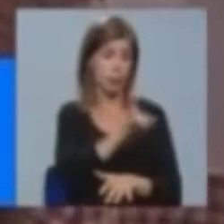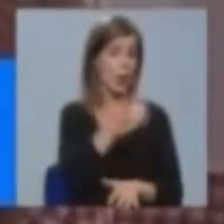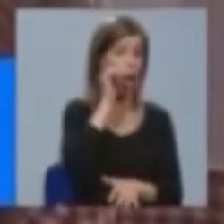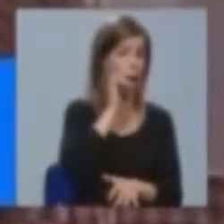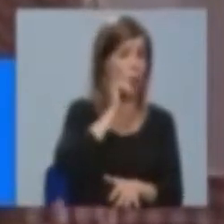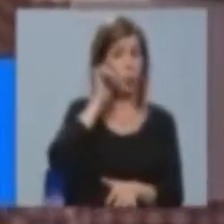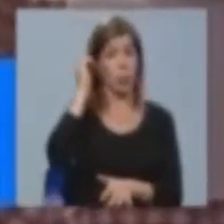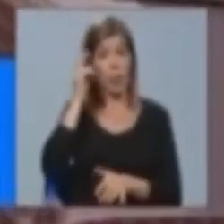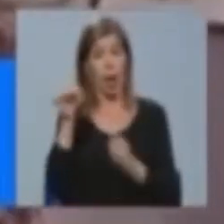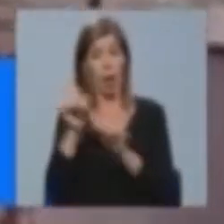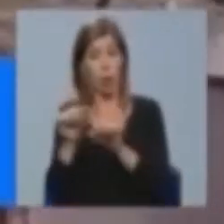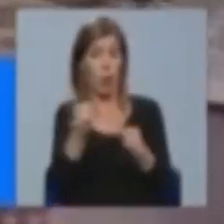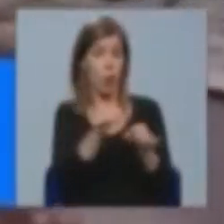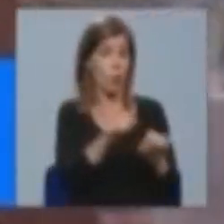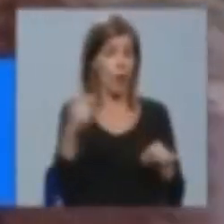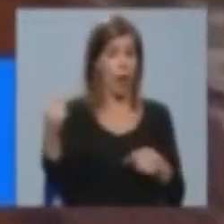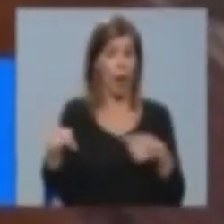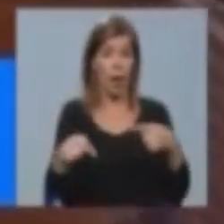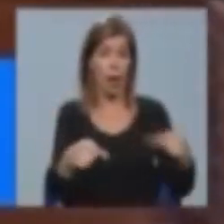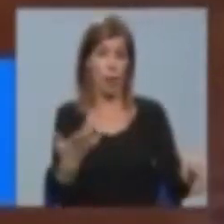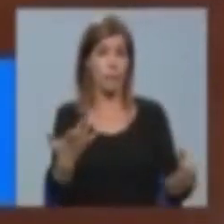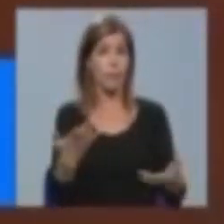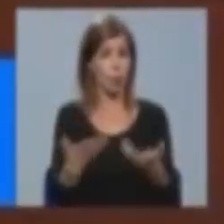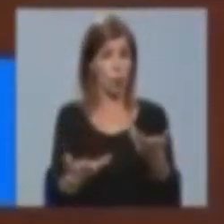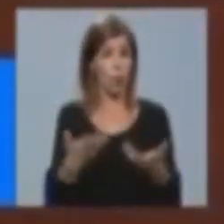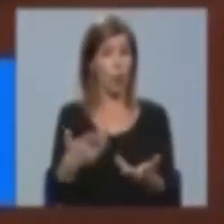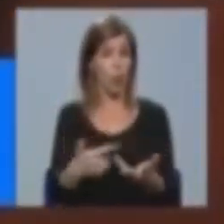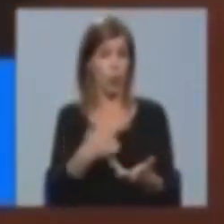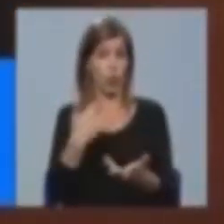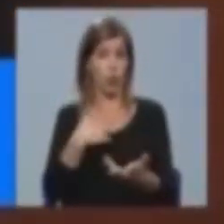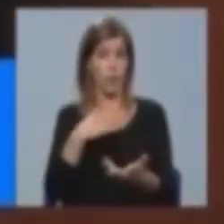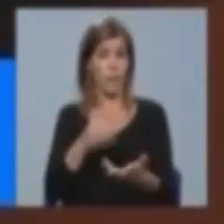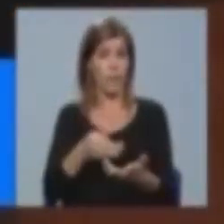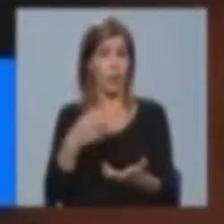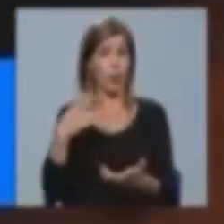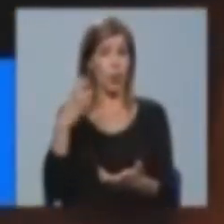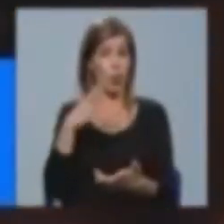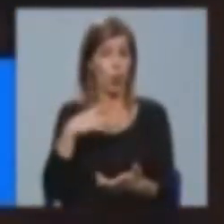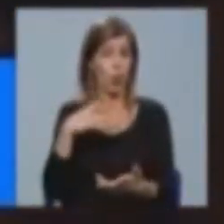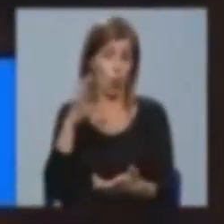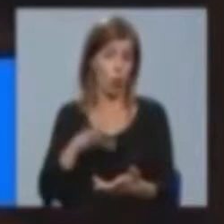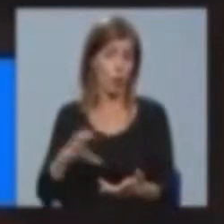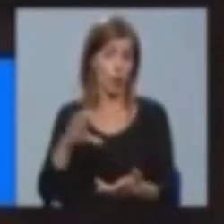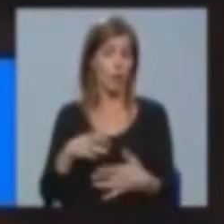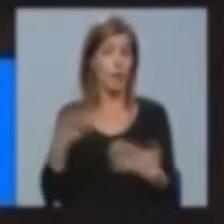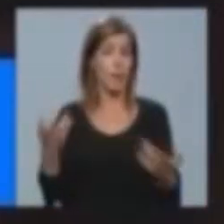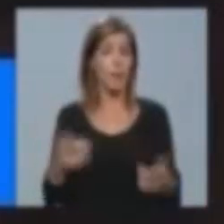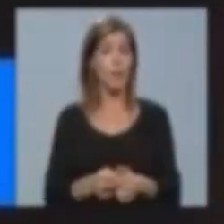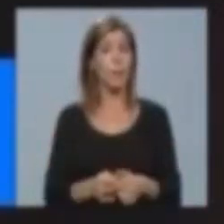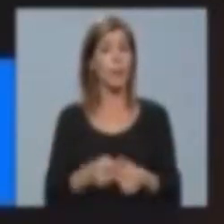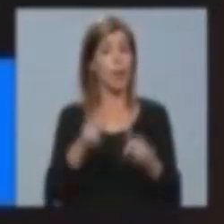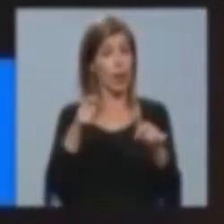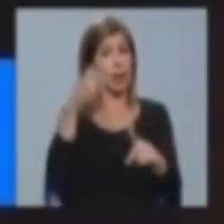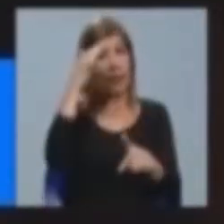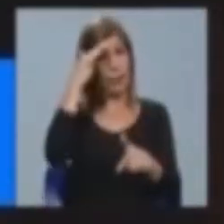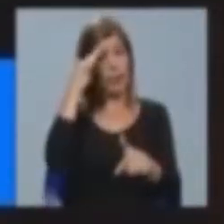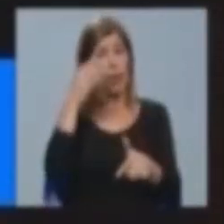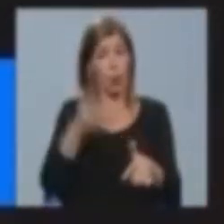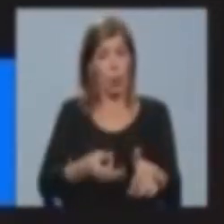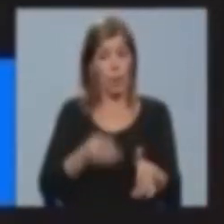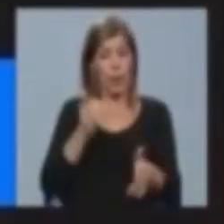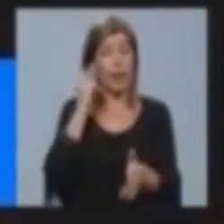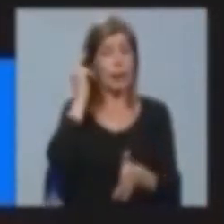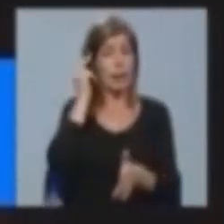e da Madeira, que têm mais autonomia do que as nossas federações no continente, e é num exercício dessas competências que o Partido Socialista da